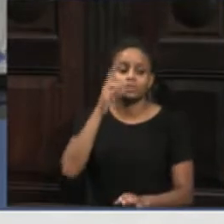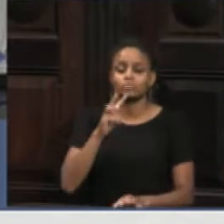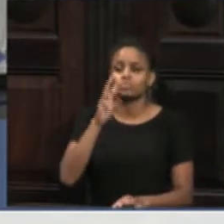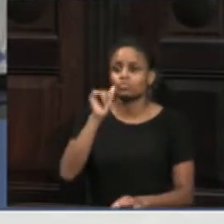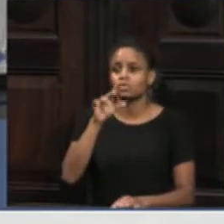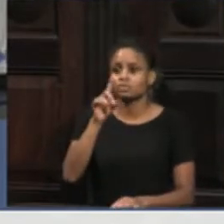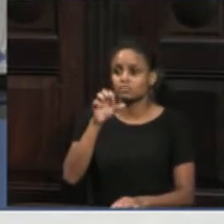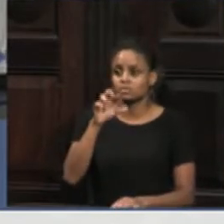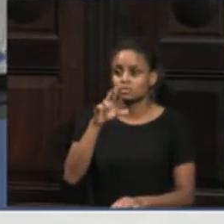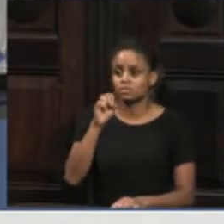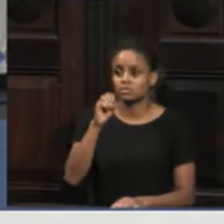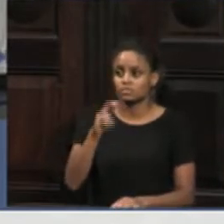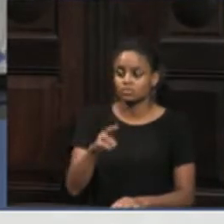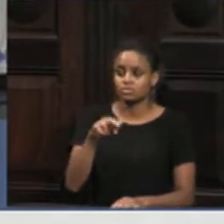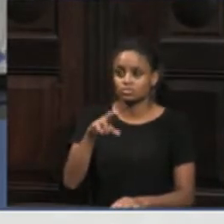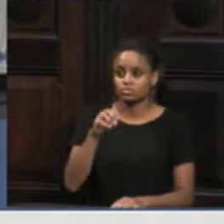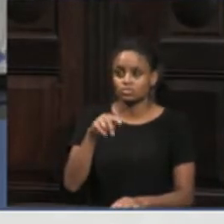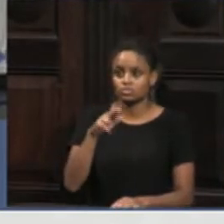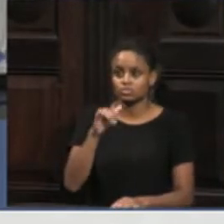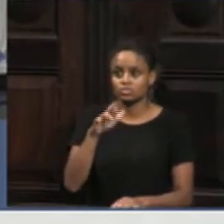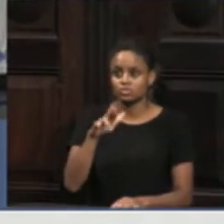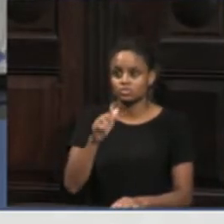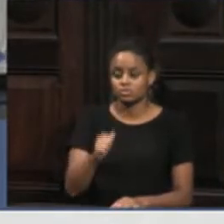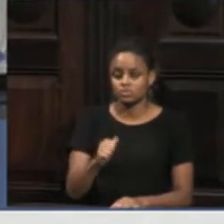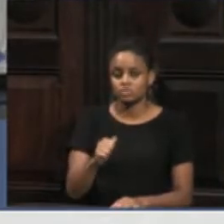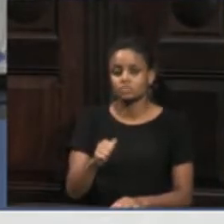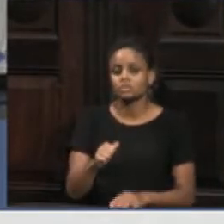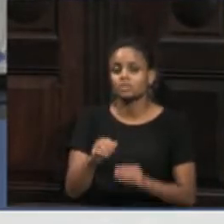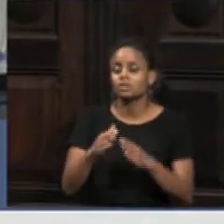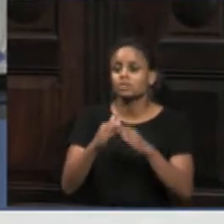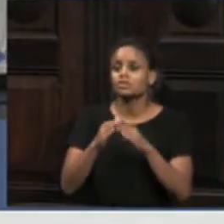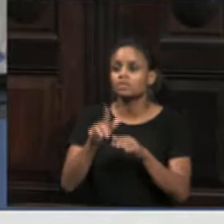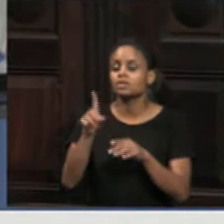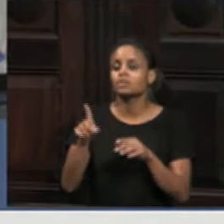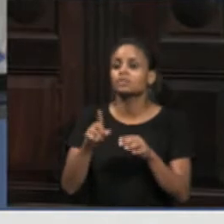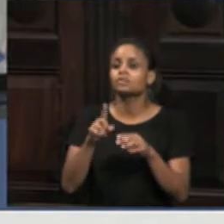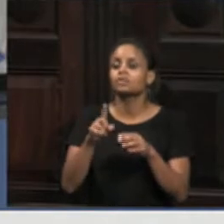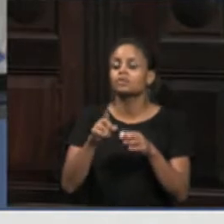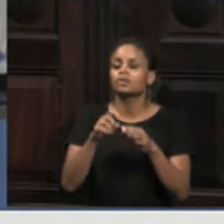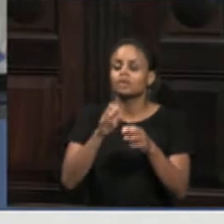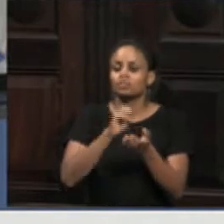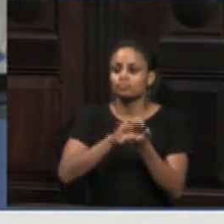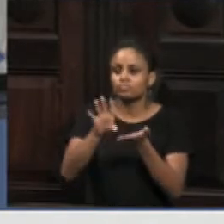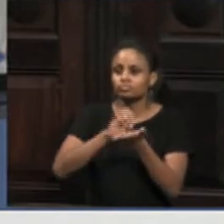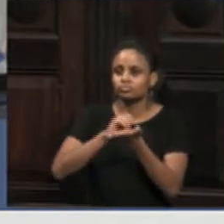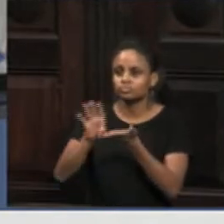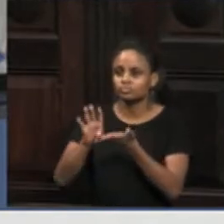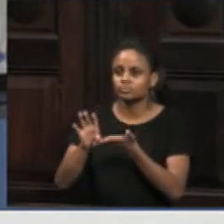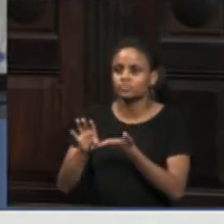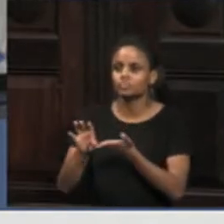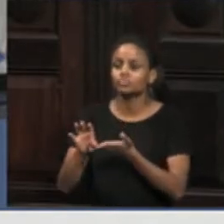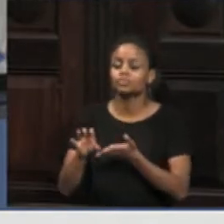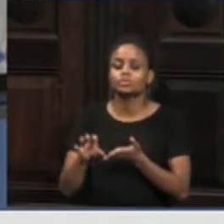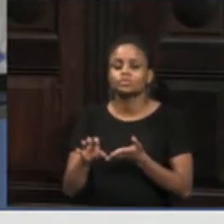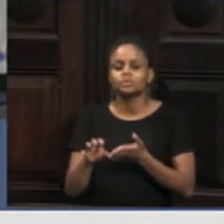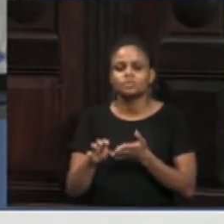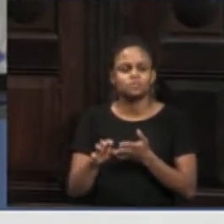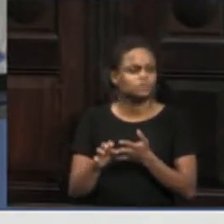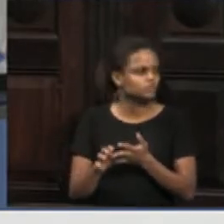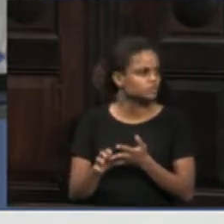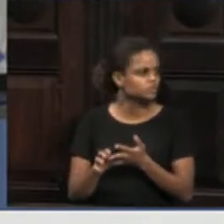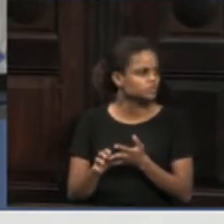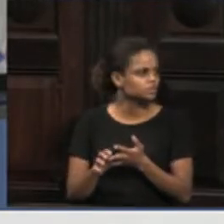presidente do Tribunal de Justiça do Estado do Rio de Janeiro o envio de mensagem dispondo sobre a garantia de recebimento dos emolumentos pelos juízes de paz em